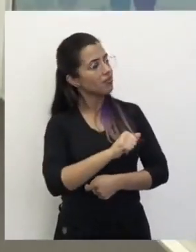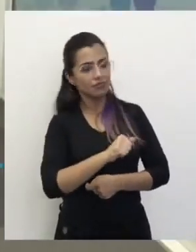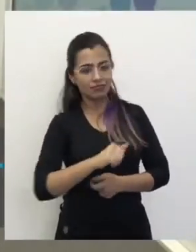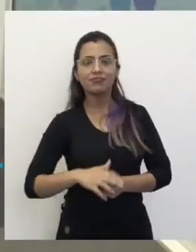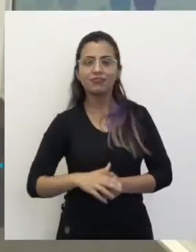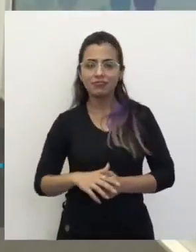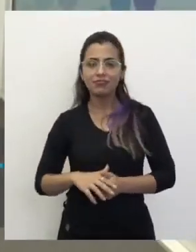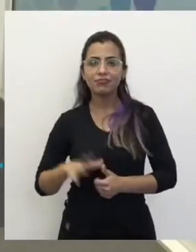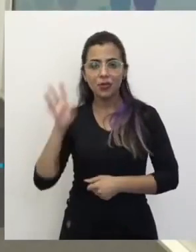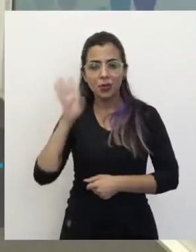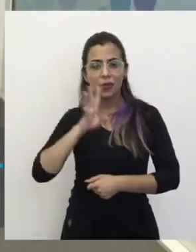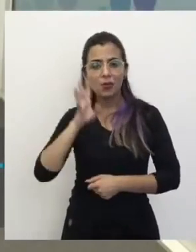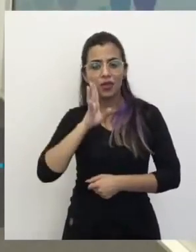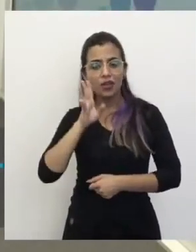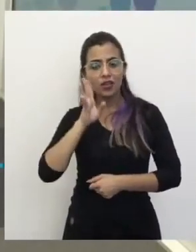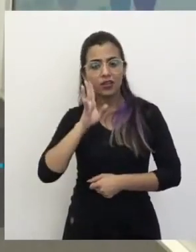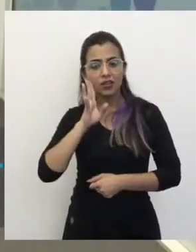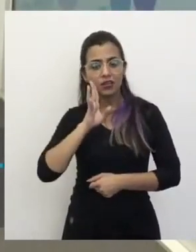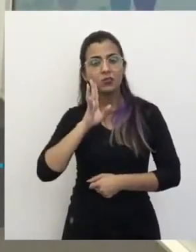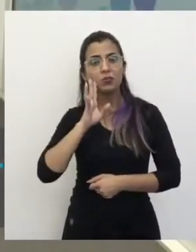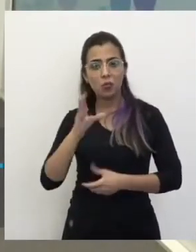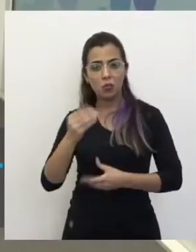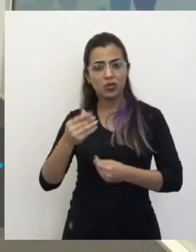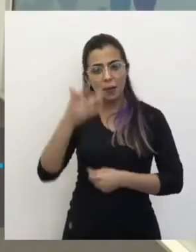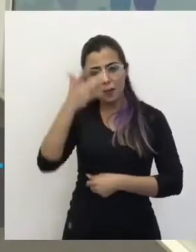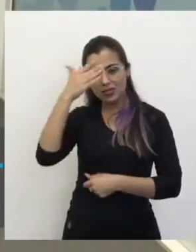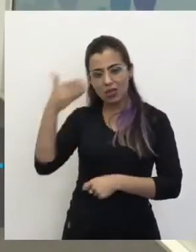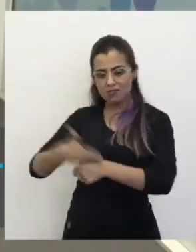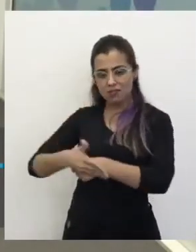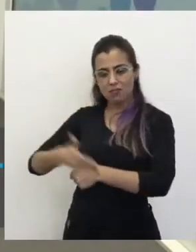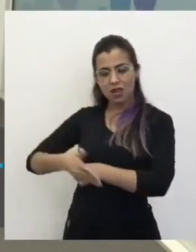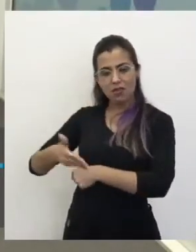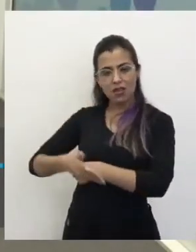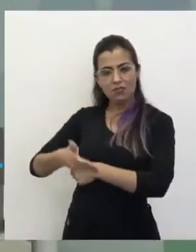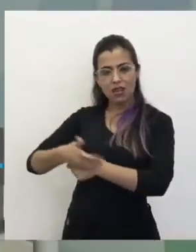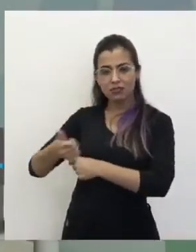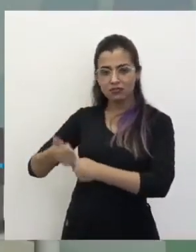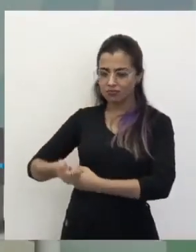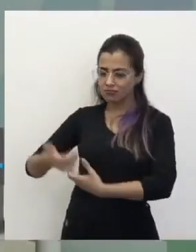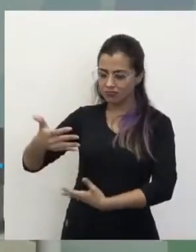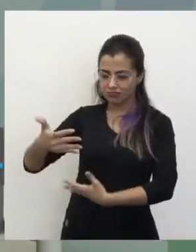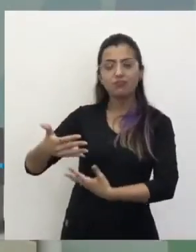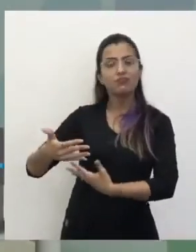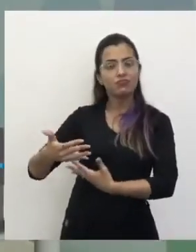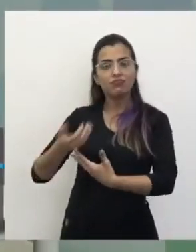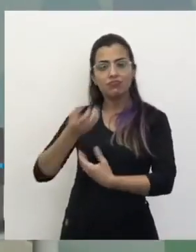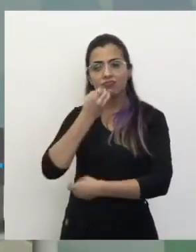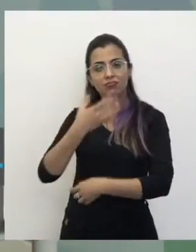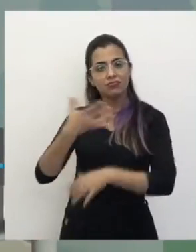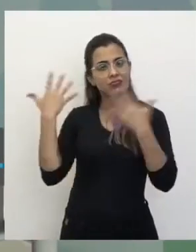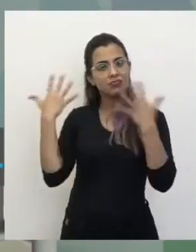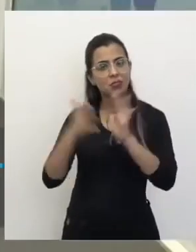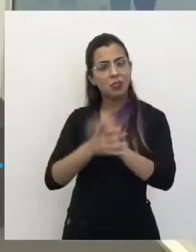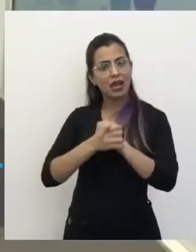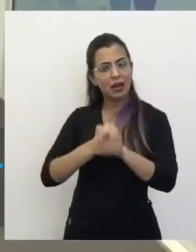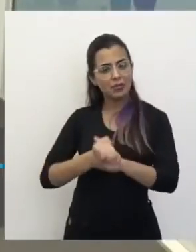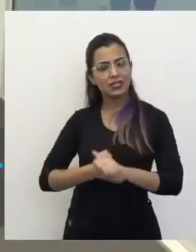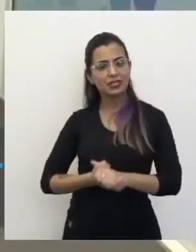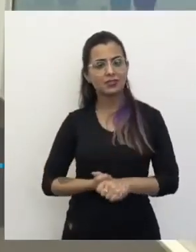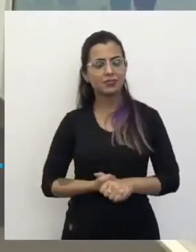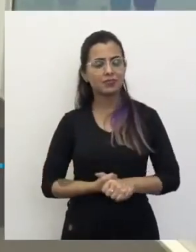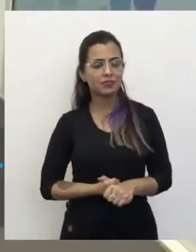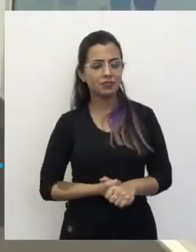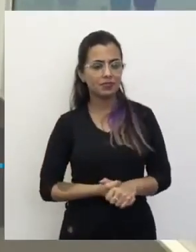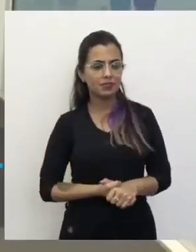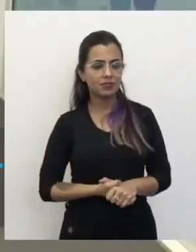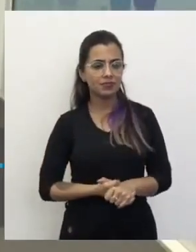Bem legal. Professores, bastante professor participando, bem legal. Muitos alunos participando também ativamente. Parabéns, gente, bem legal. Muito bem, muito